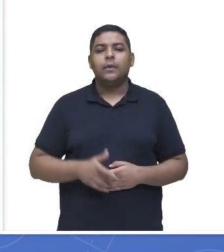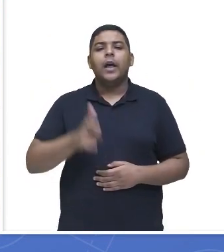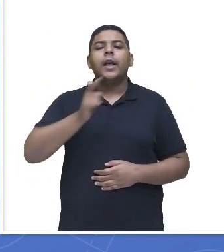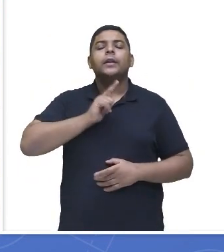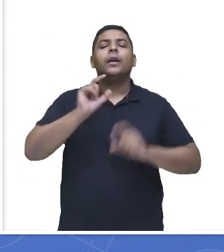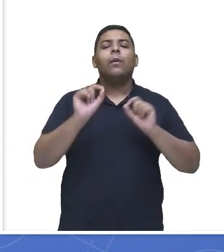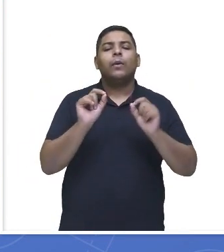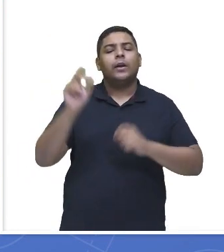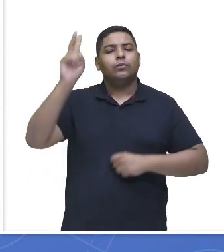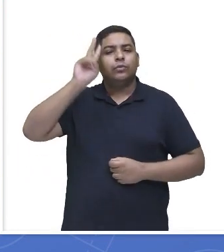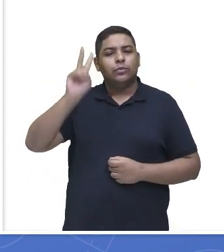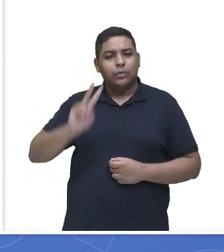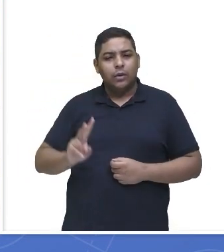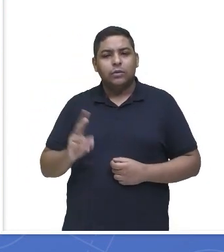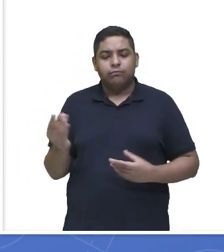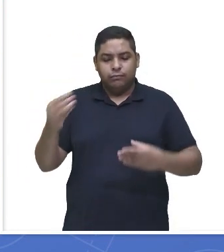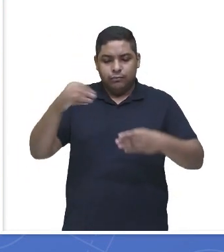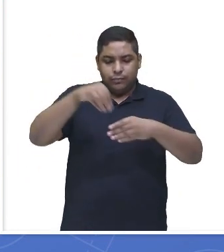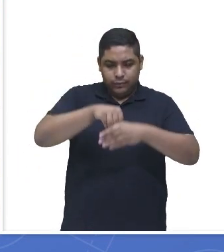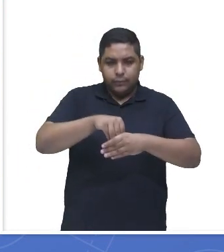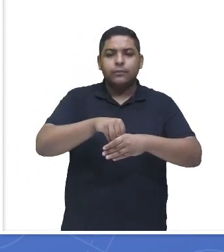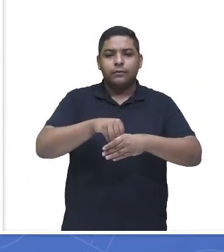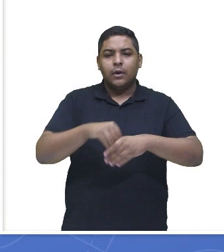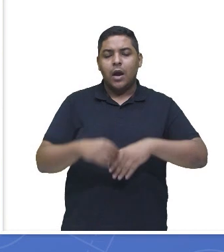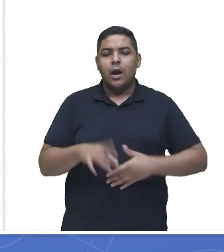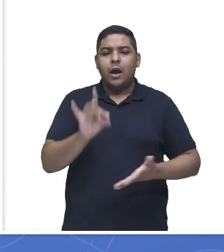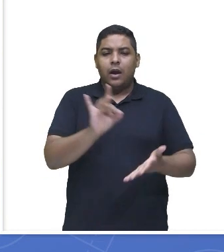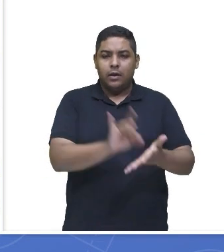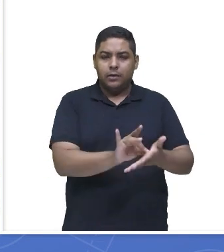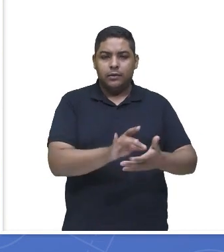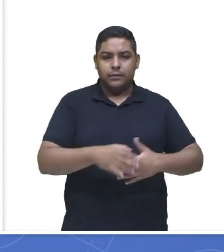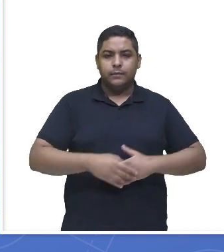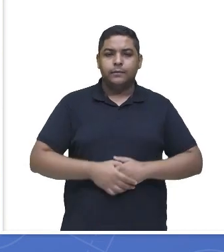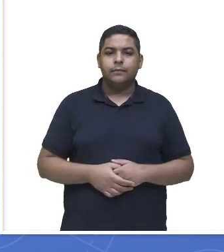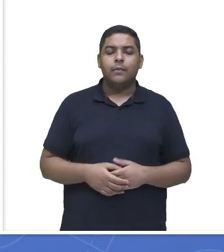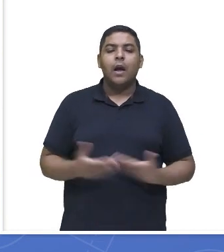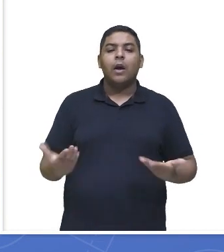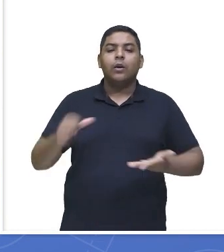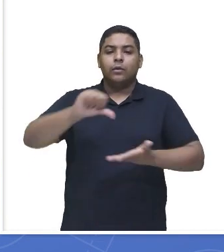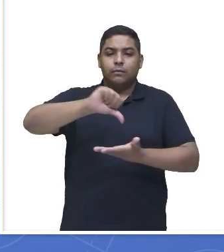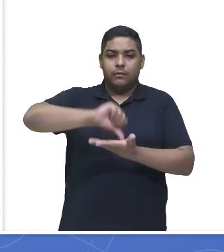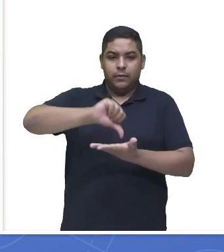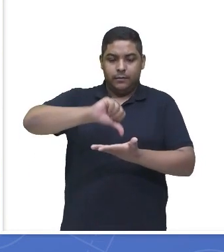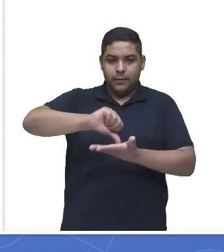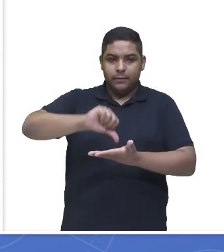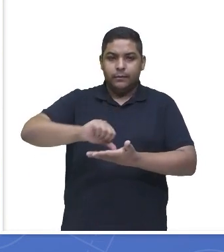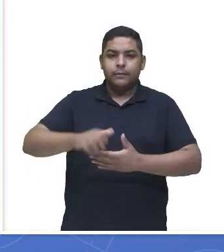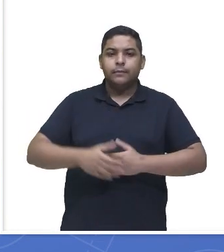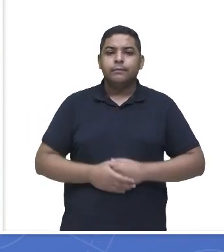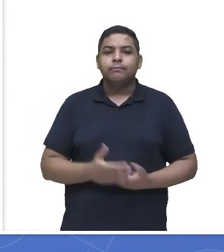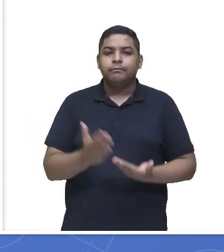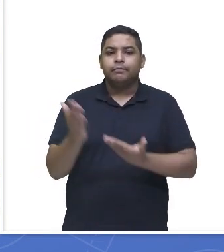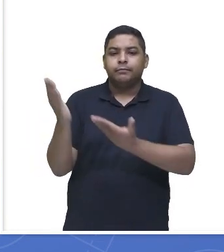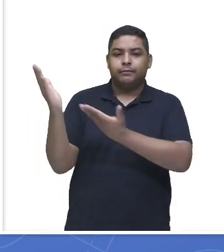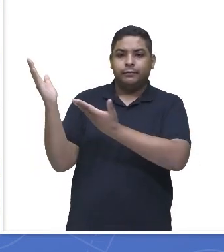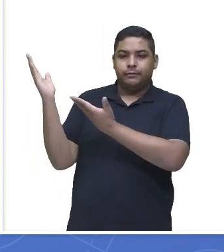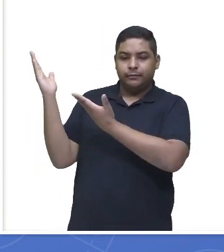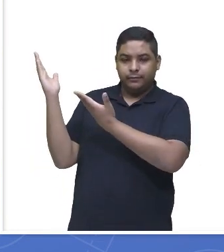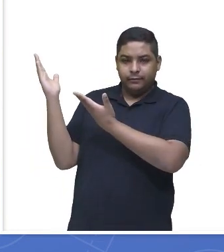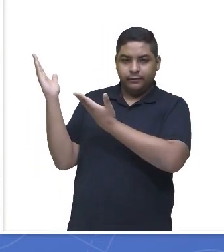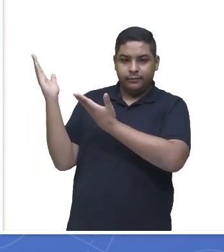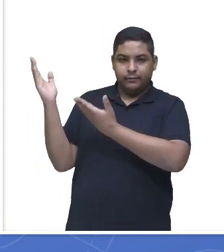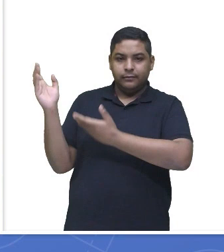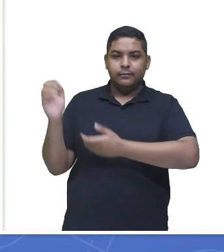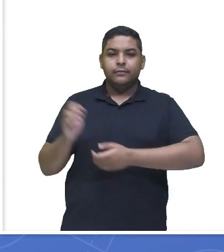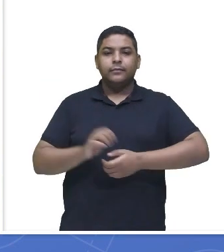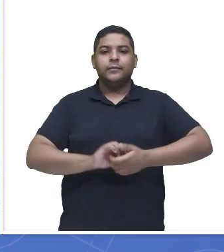apanhado histórico dessa nossa história, dessa nossa realidade. Vamos botar um mapa aí na tela para vocês, e esse mapa ele vai explicar um pouquinho isso que eu